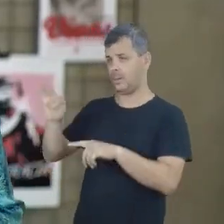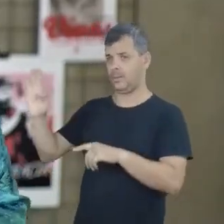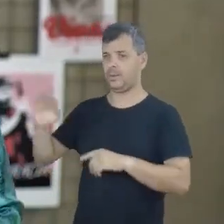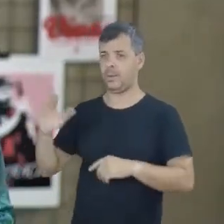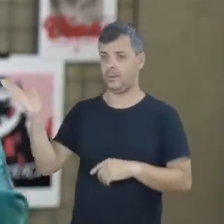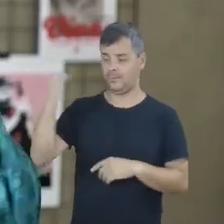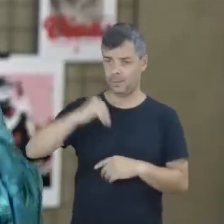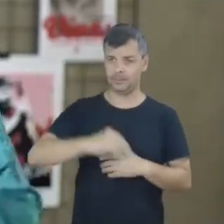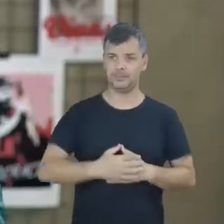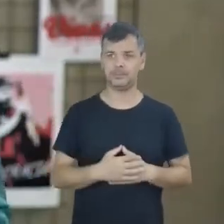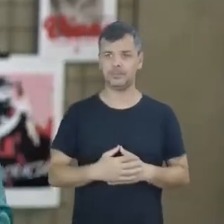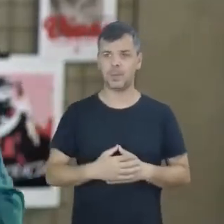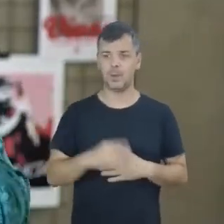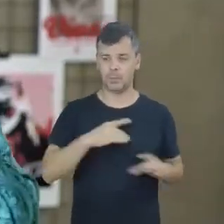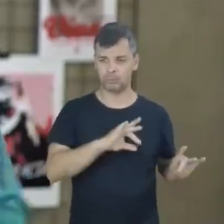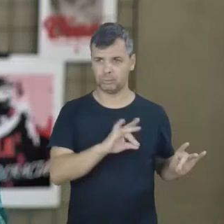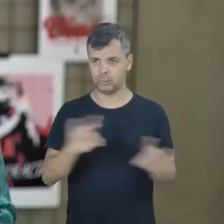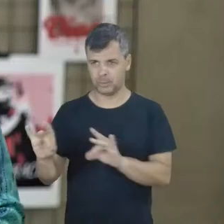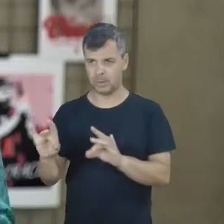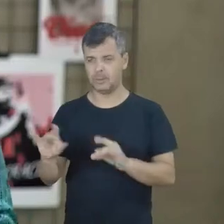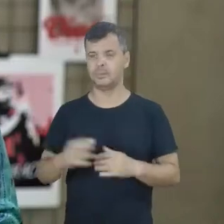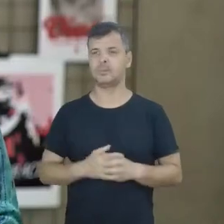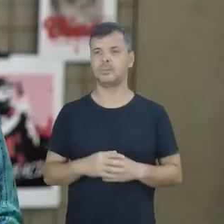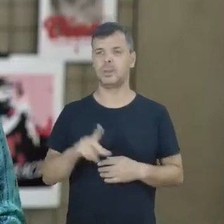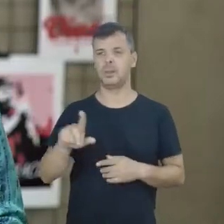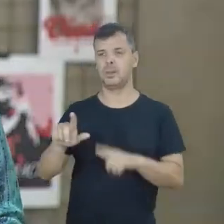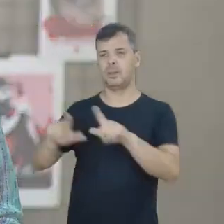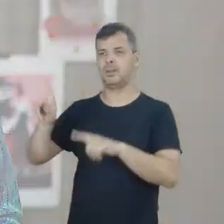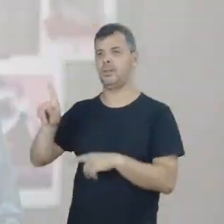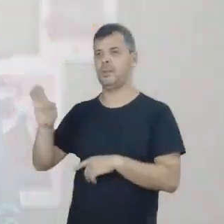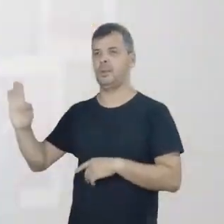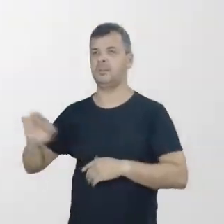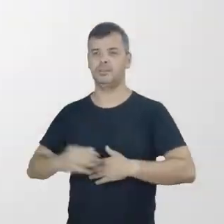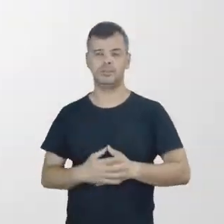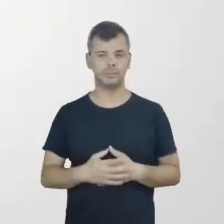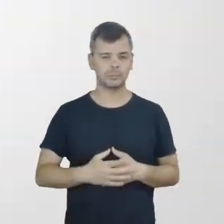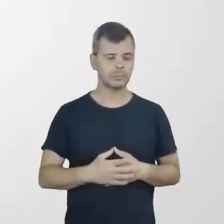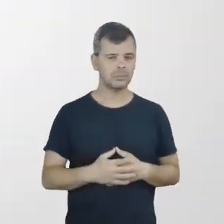PT. Venha junto, vamos com a gente, acompanhe a TV PT.